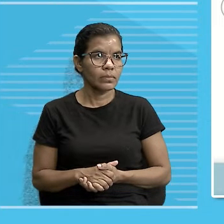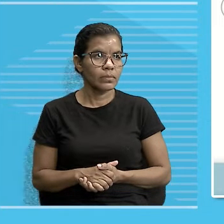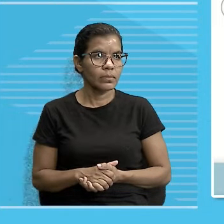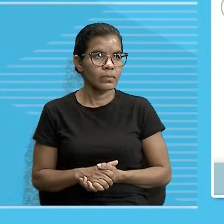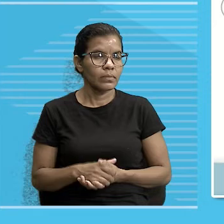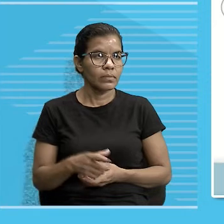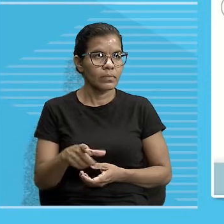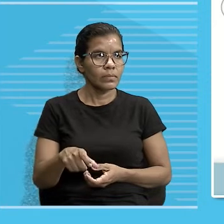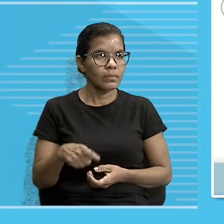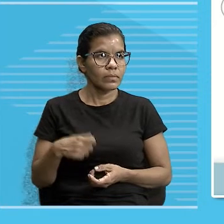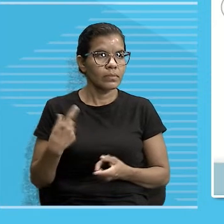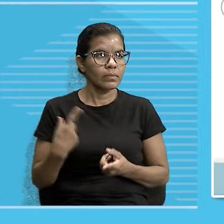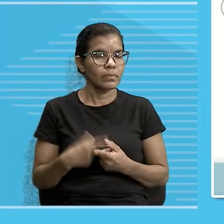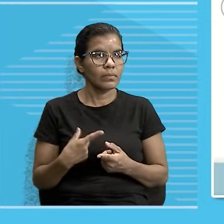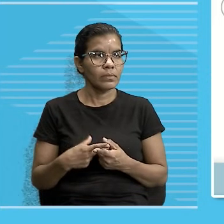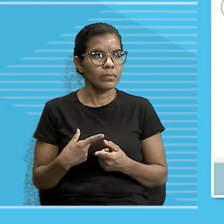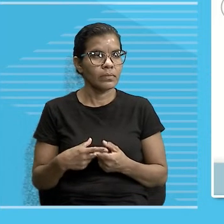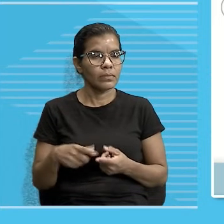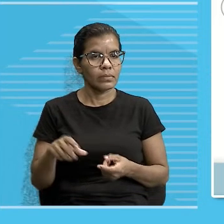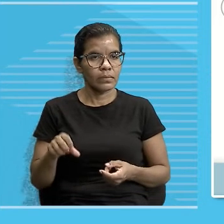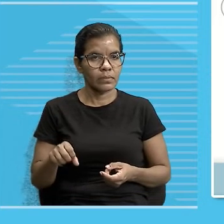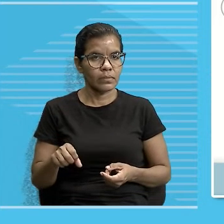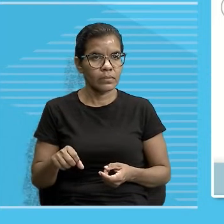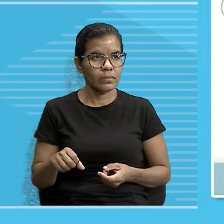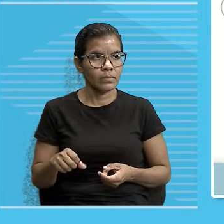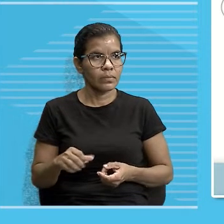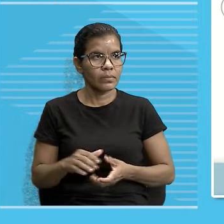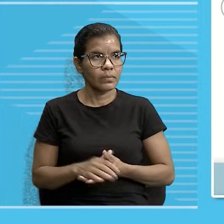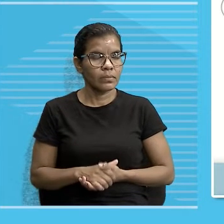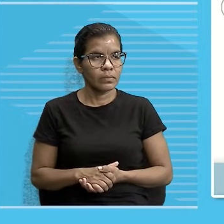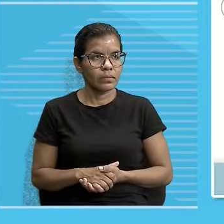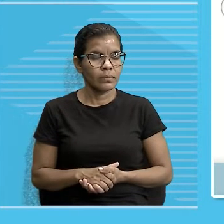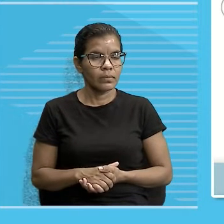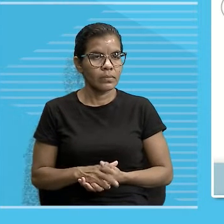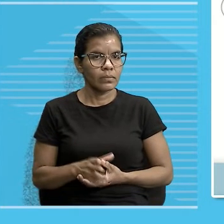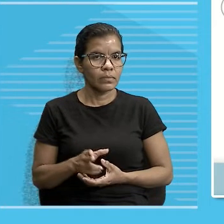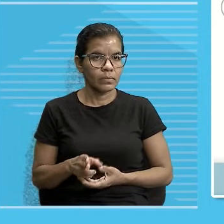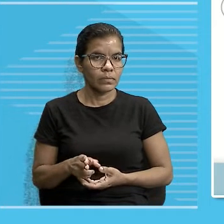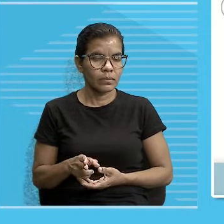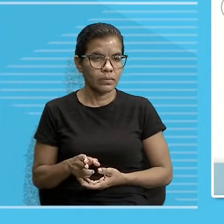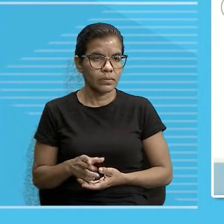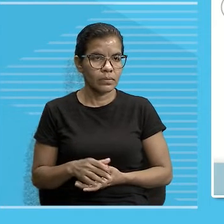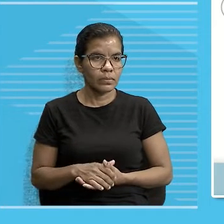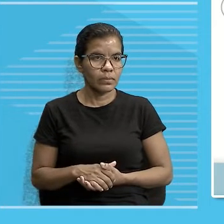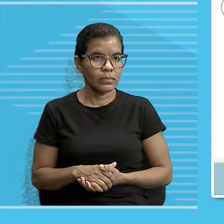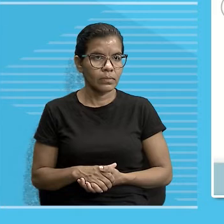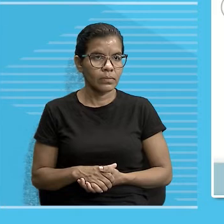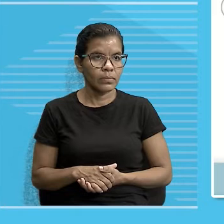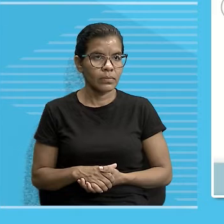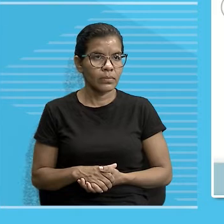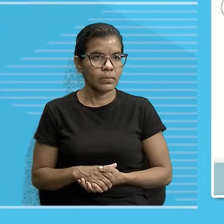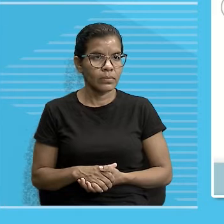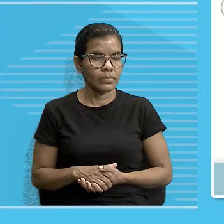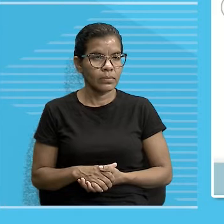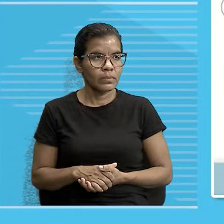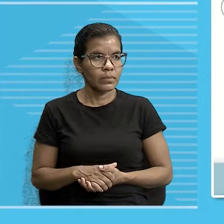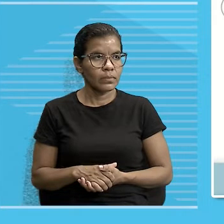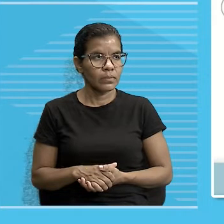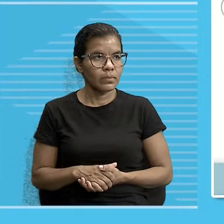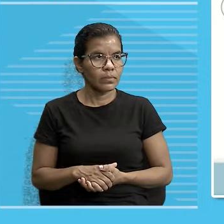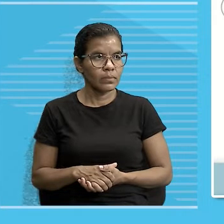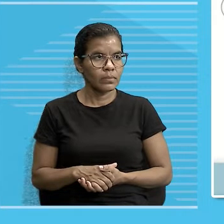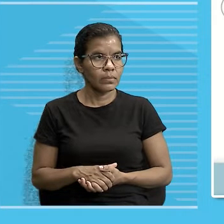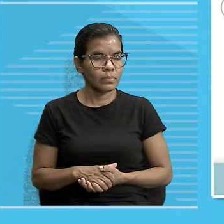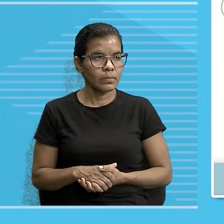x vezes 9 de um lado e do outro, o